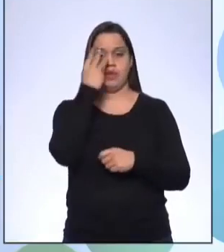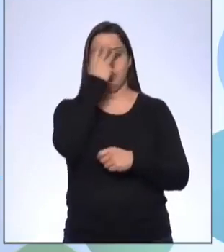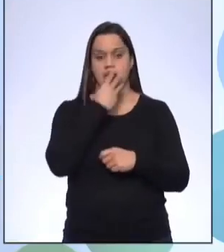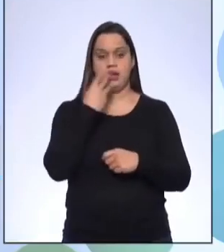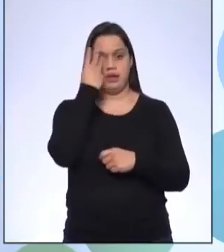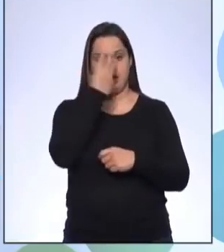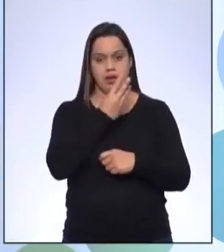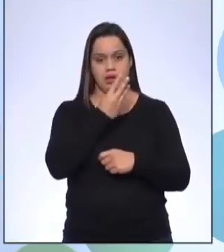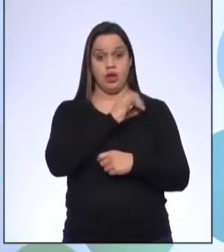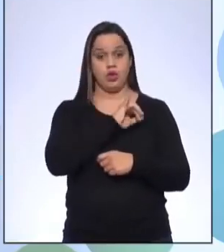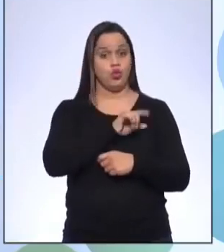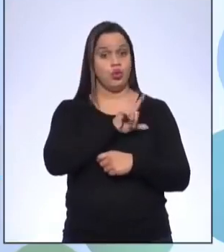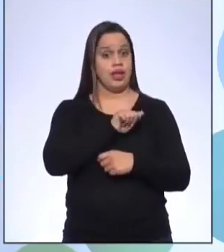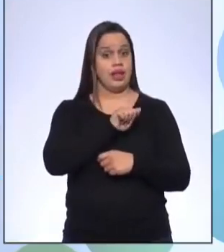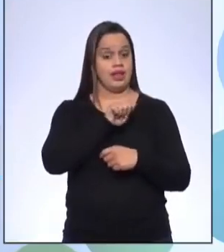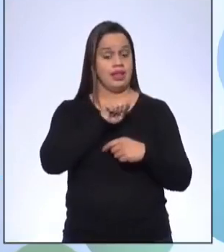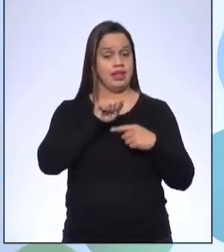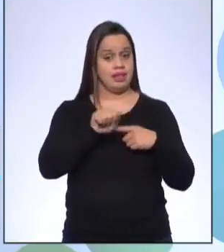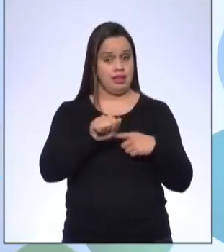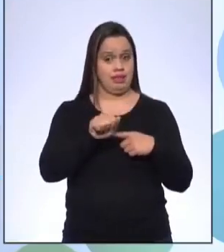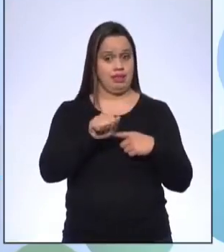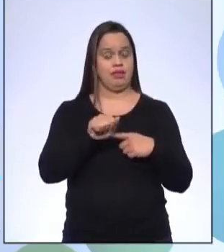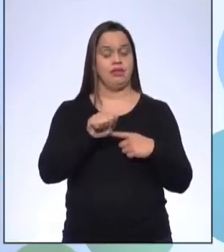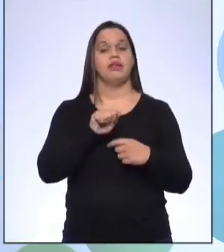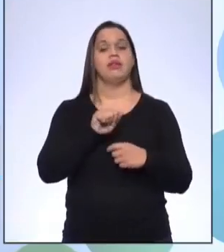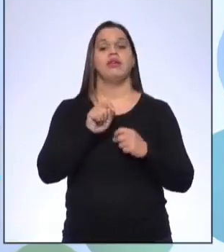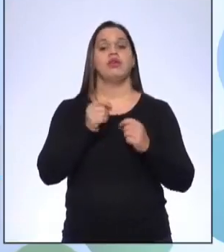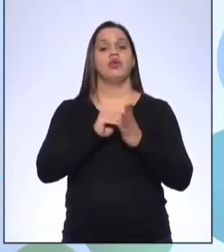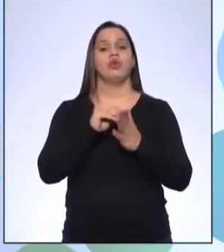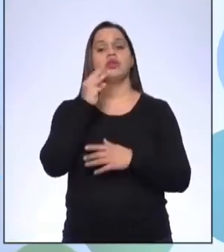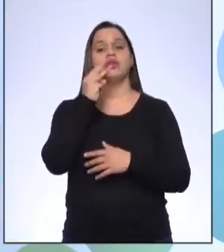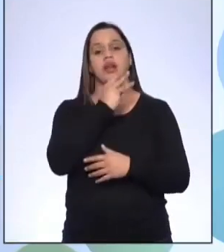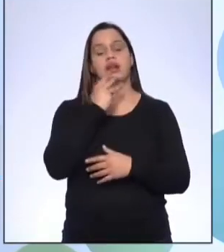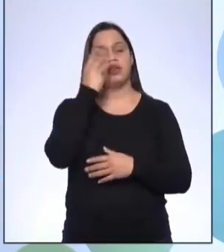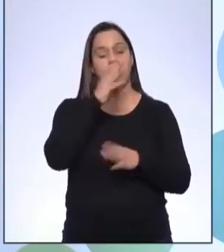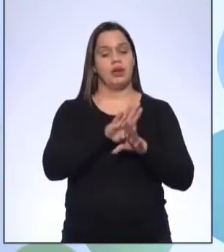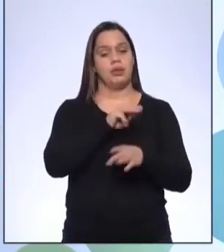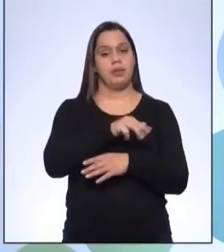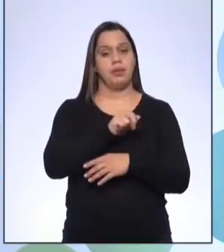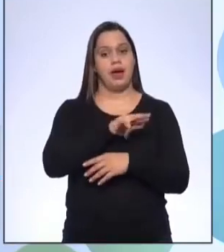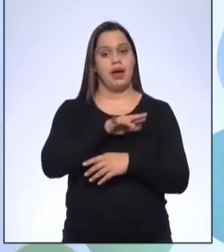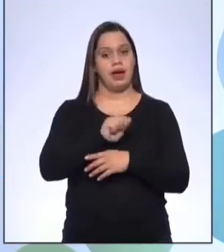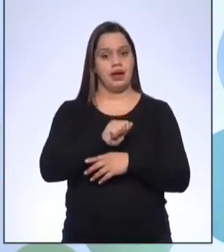É Juliana, que colocaram 3 horas. E nós também temos a Maria Clara, da Escola